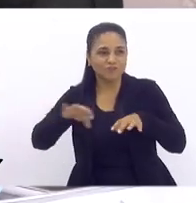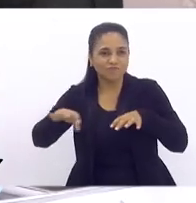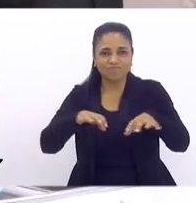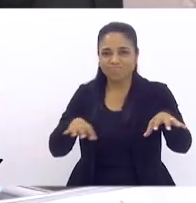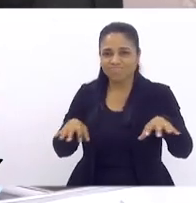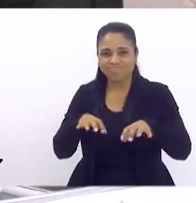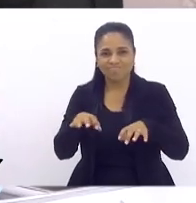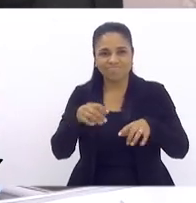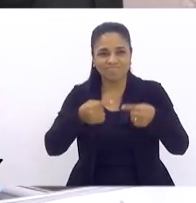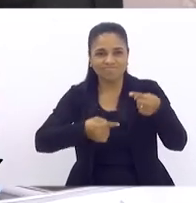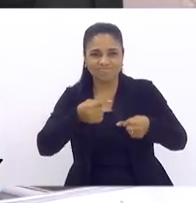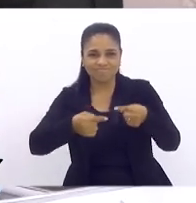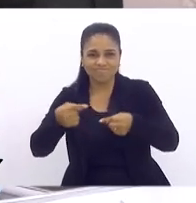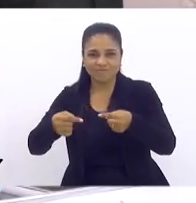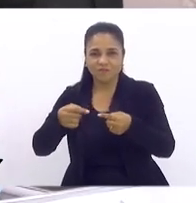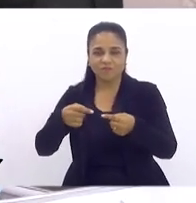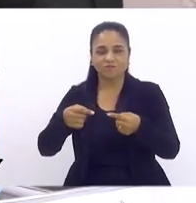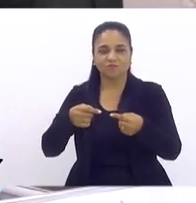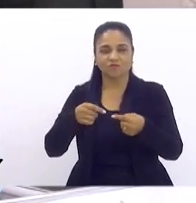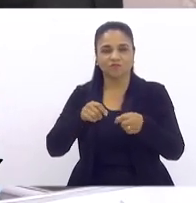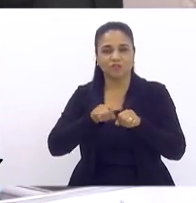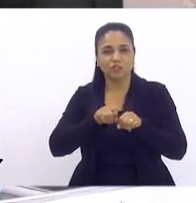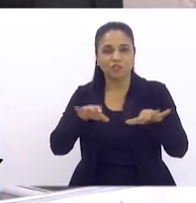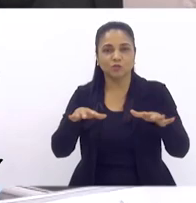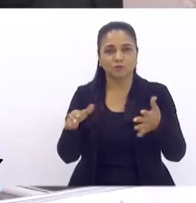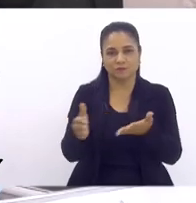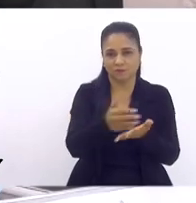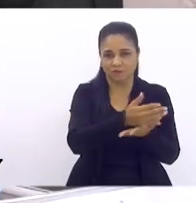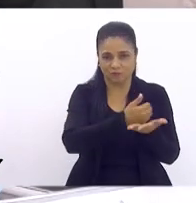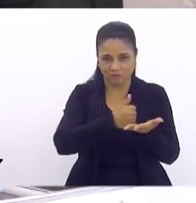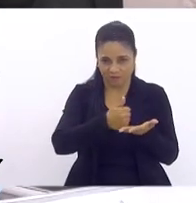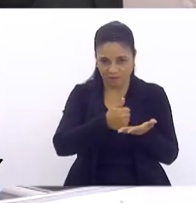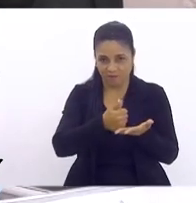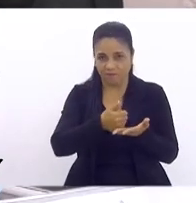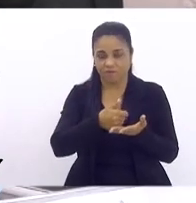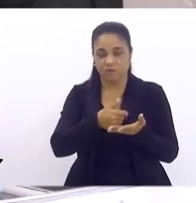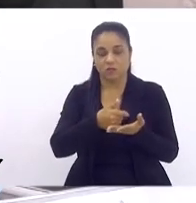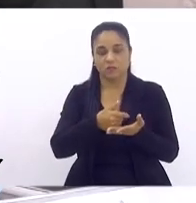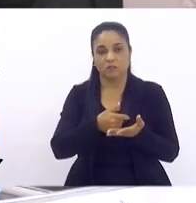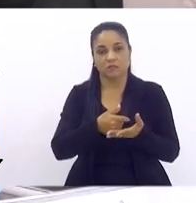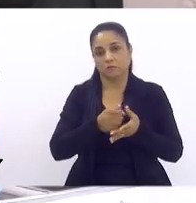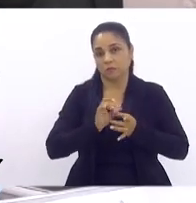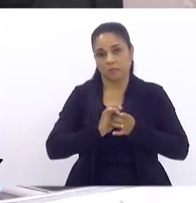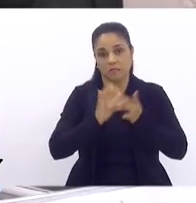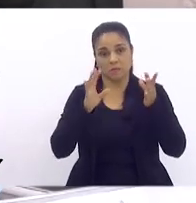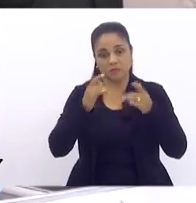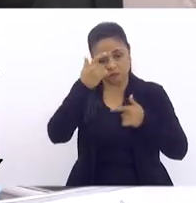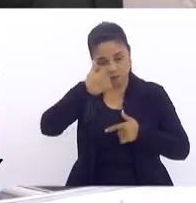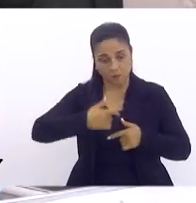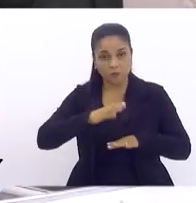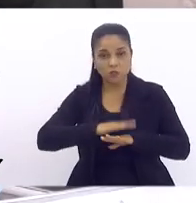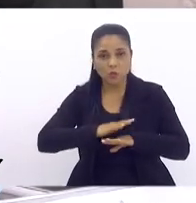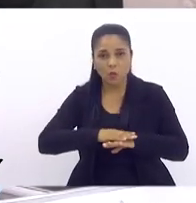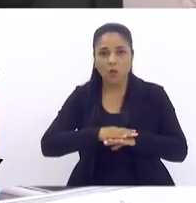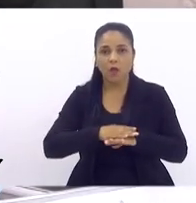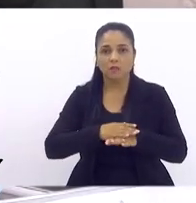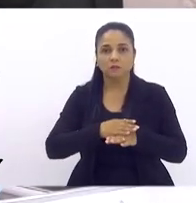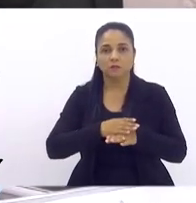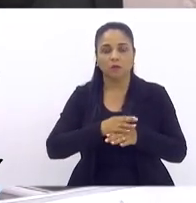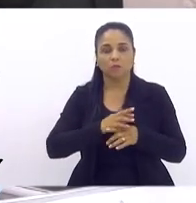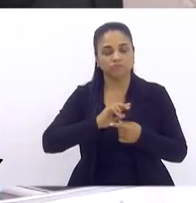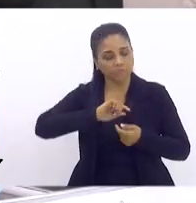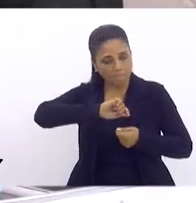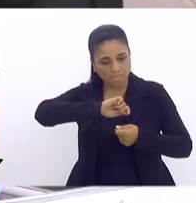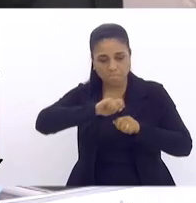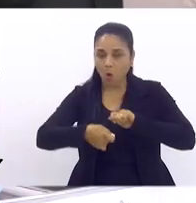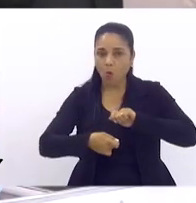tem que entender que essa produção massiva Não sem consentimento ela gera uma distorção da nossa